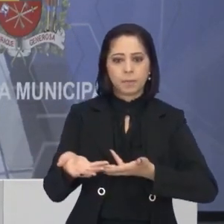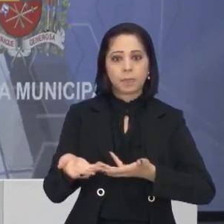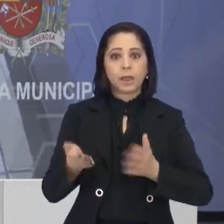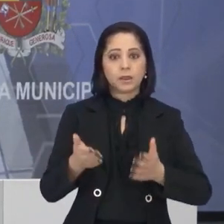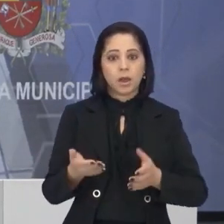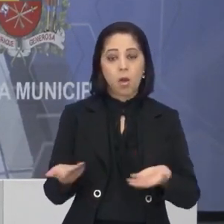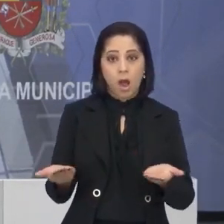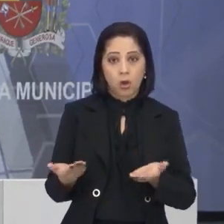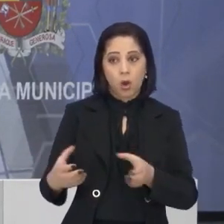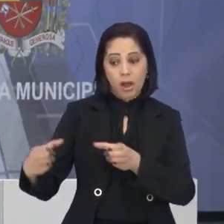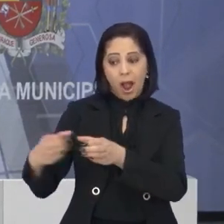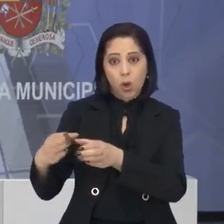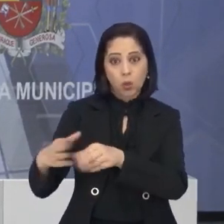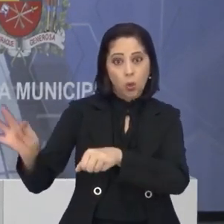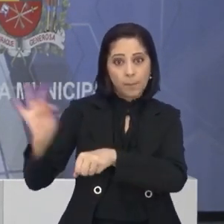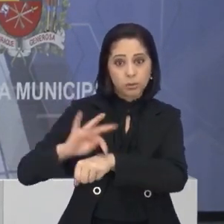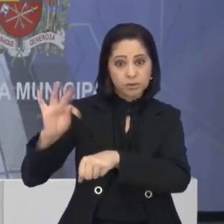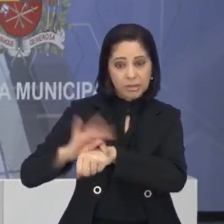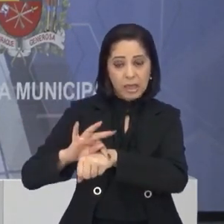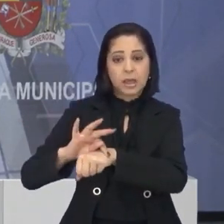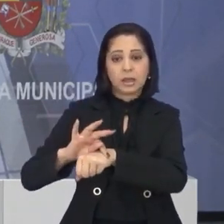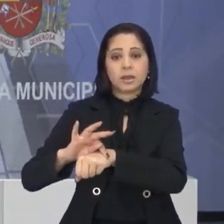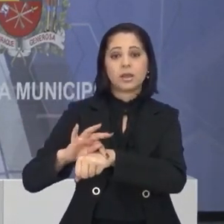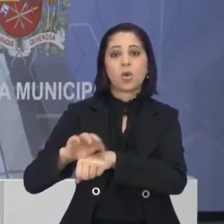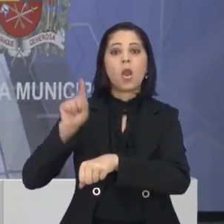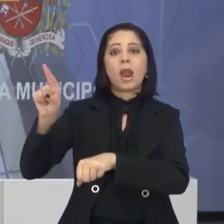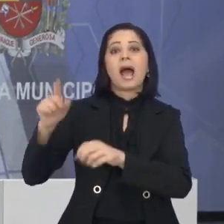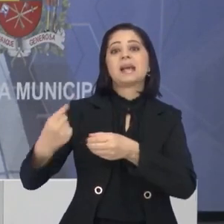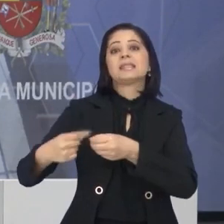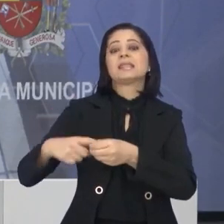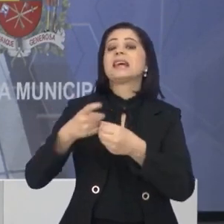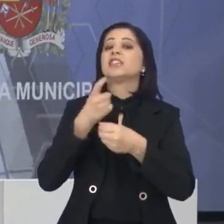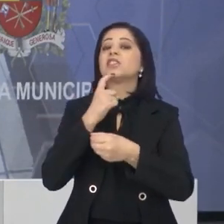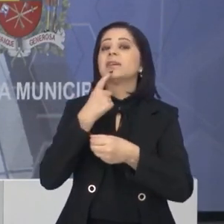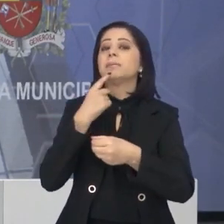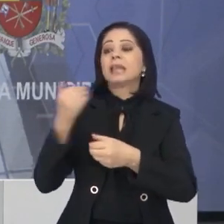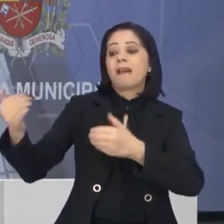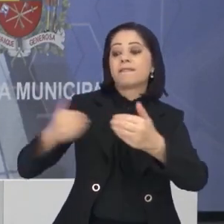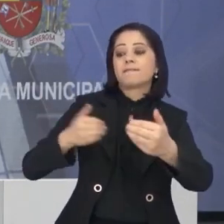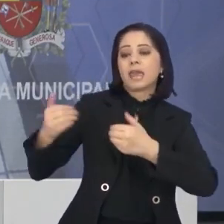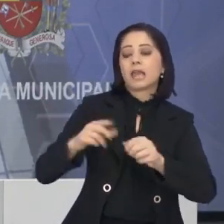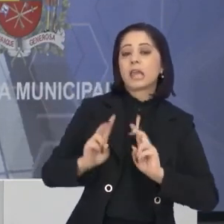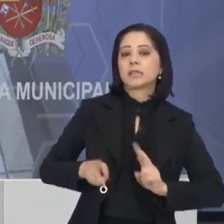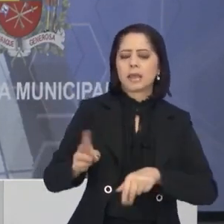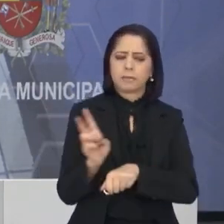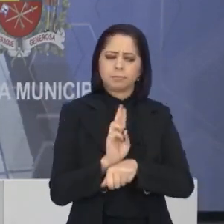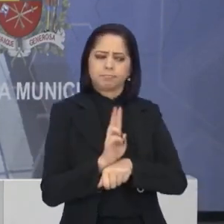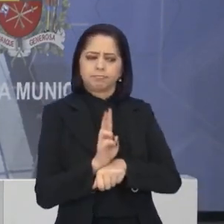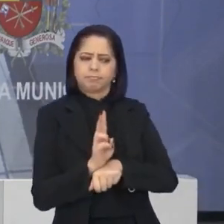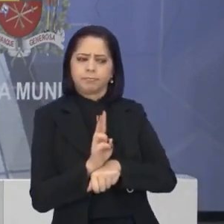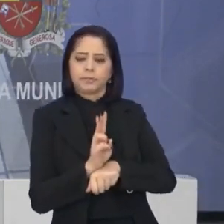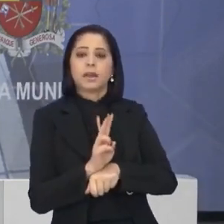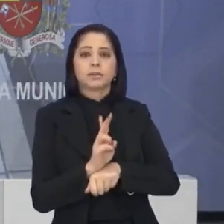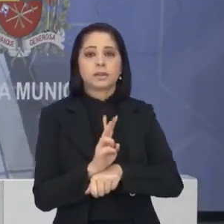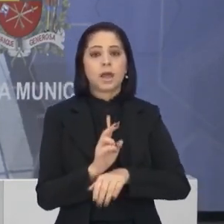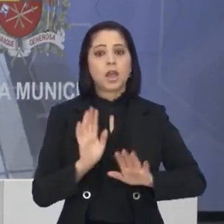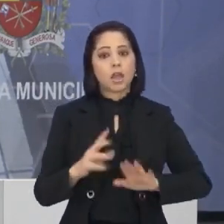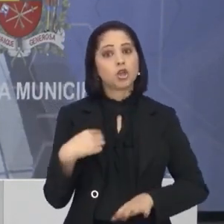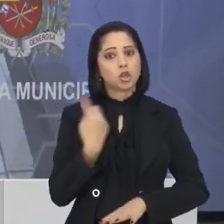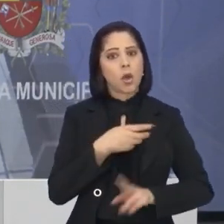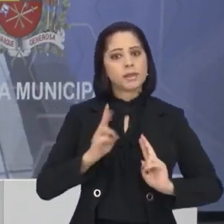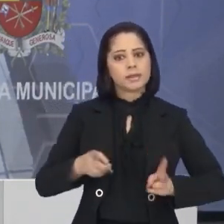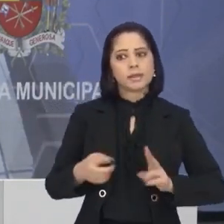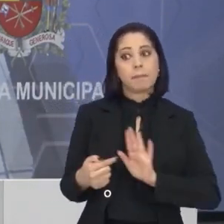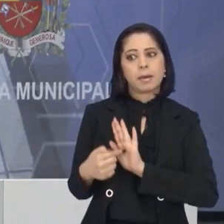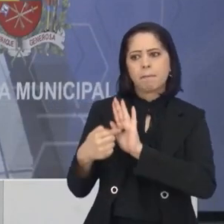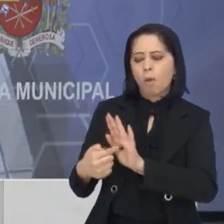técnica da fiscalização lá da unidade Regional de Campinas que nos fiscaliza e nós sempre temos a oportunidade de pontuar os nossos